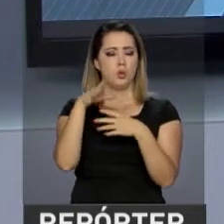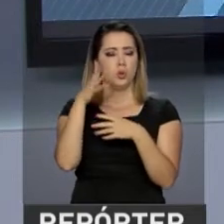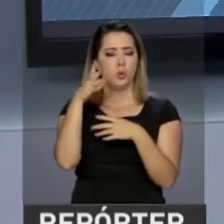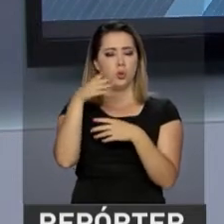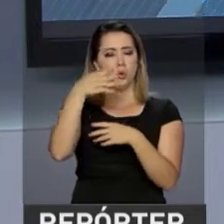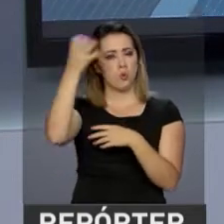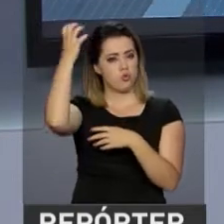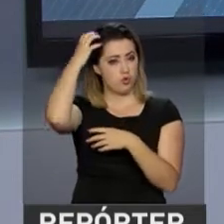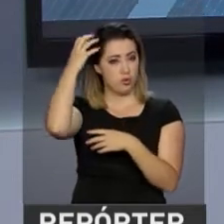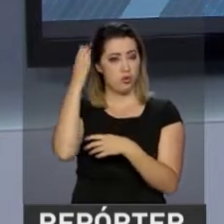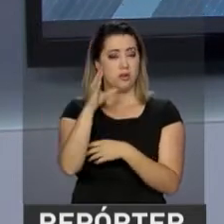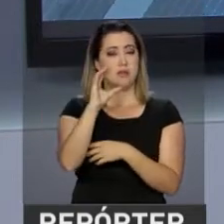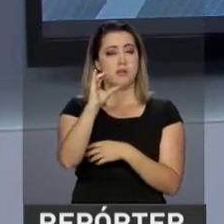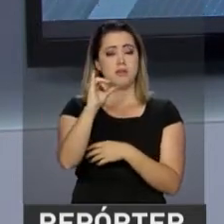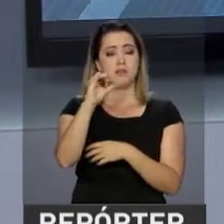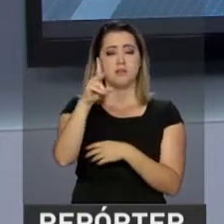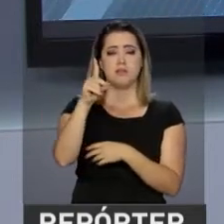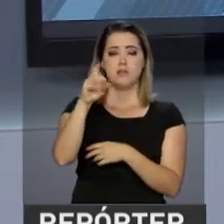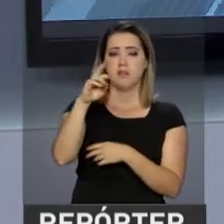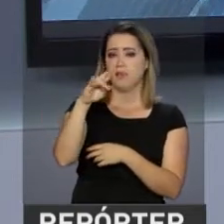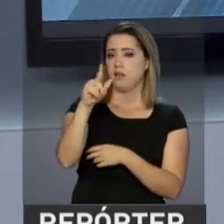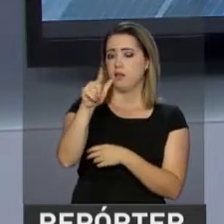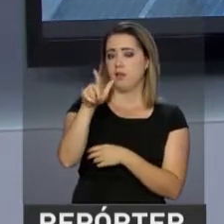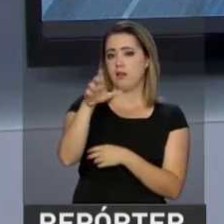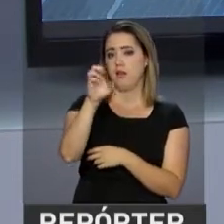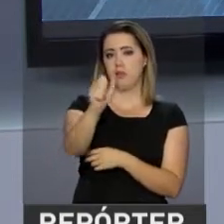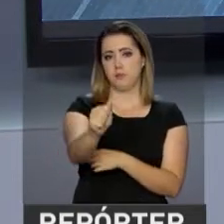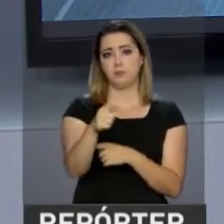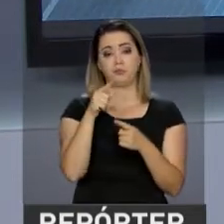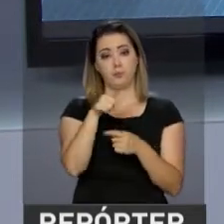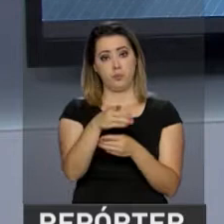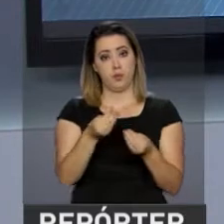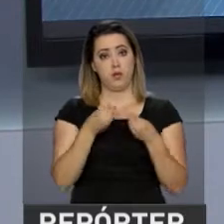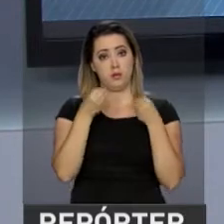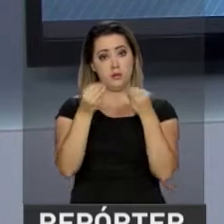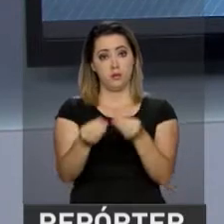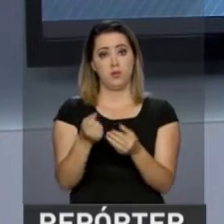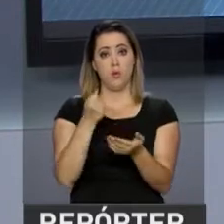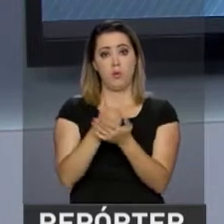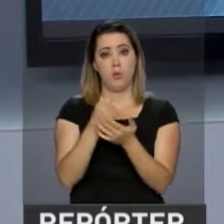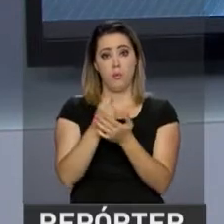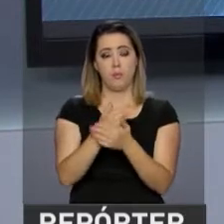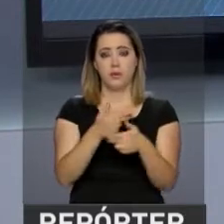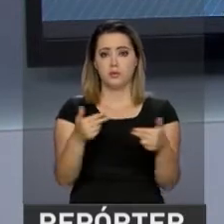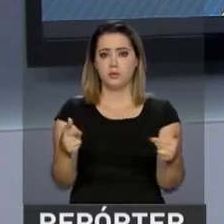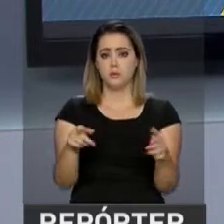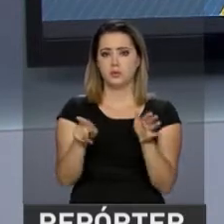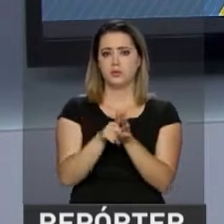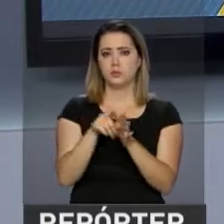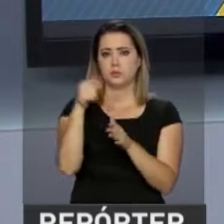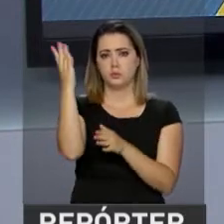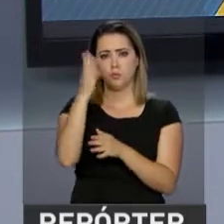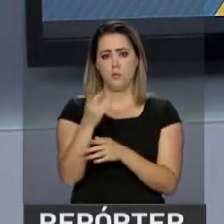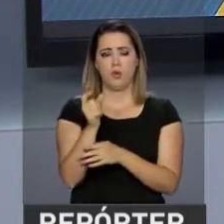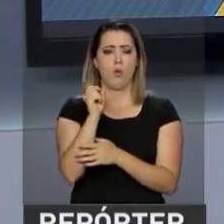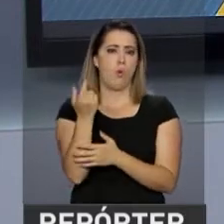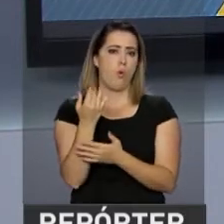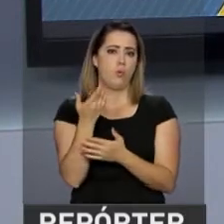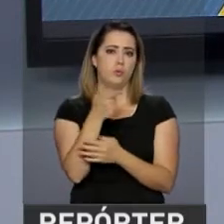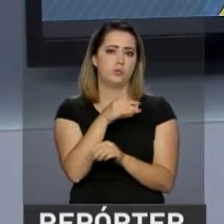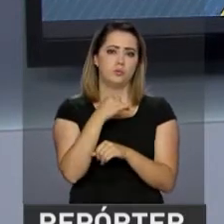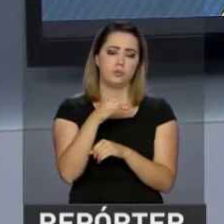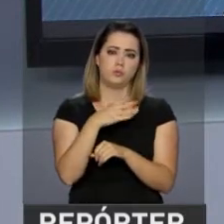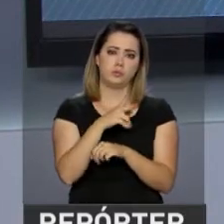inmetro traz economia para os cofres públicos quando estes materiais são comprados no mercado nacional o importados